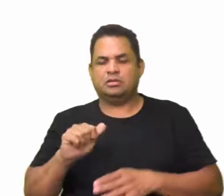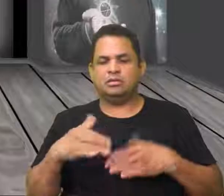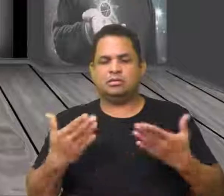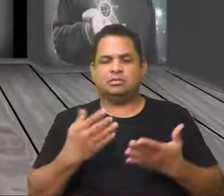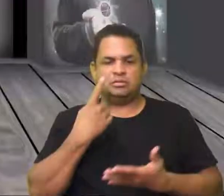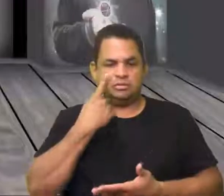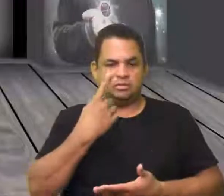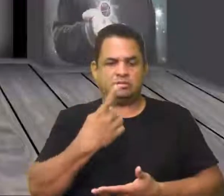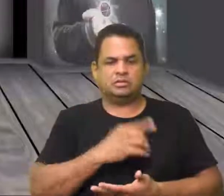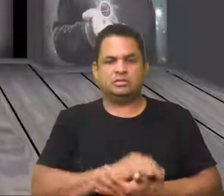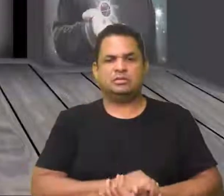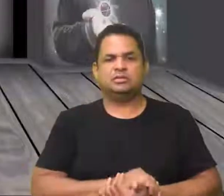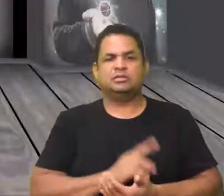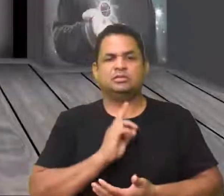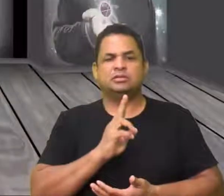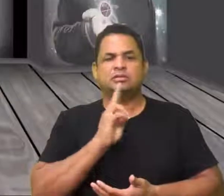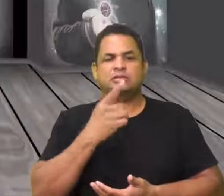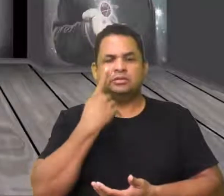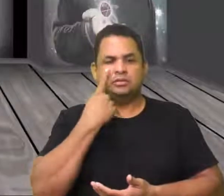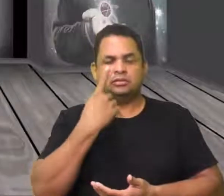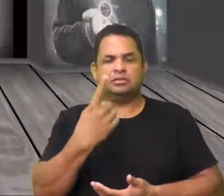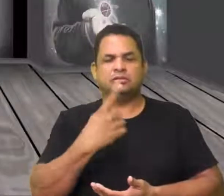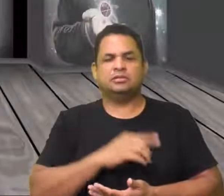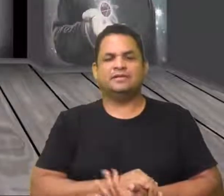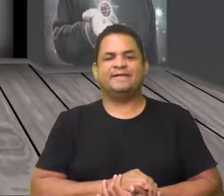olhadinha aqui, sempre vocês observam